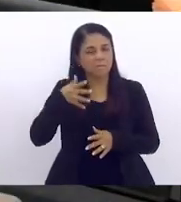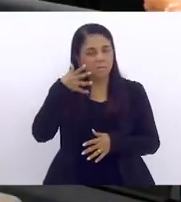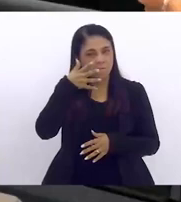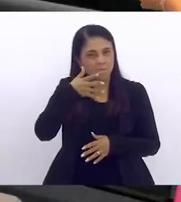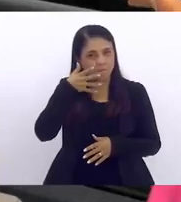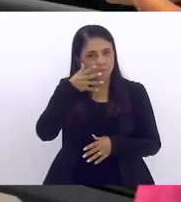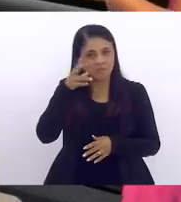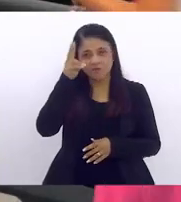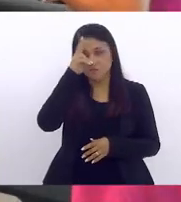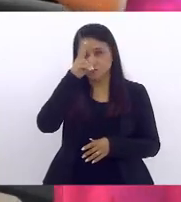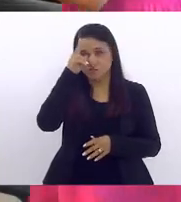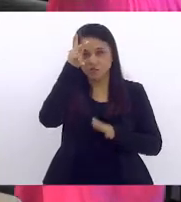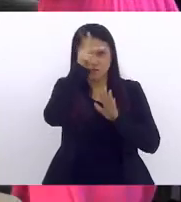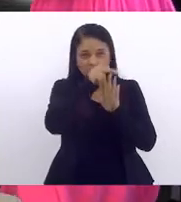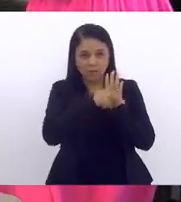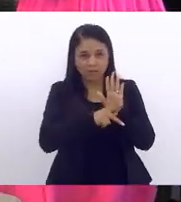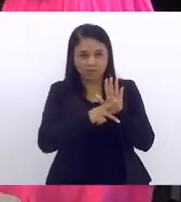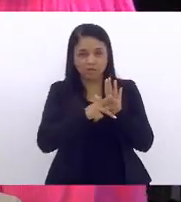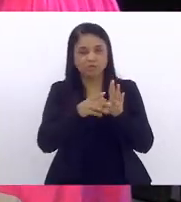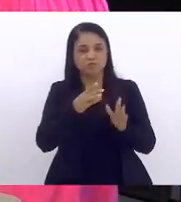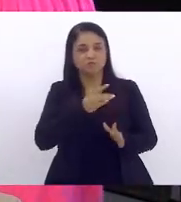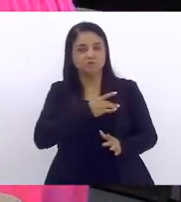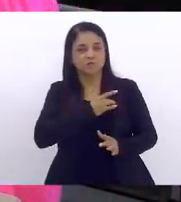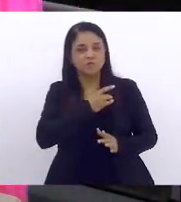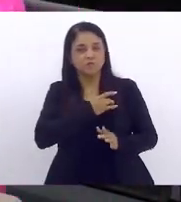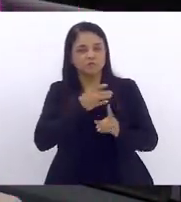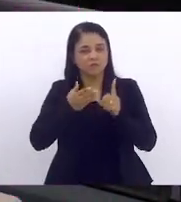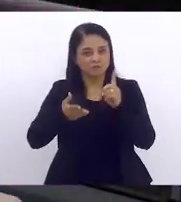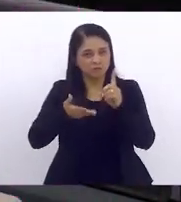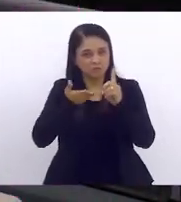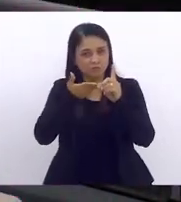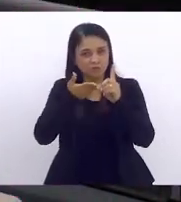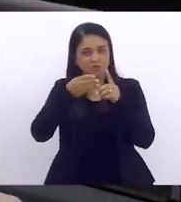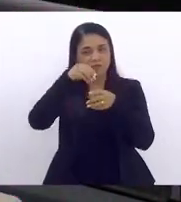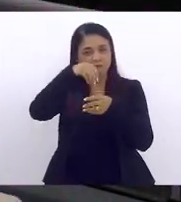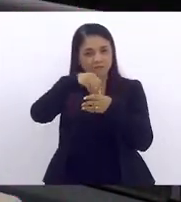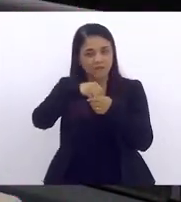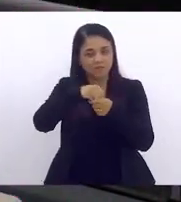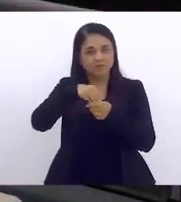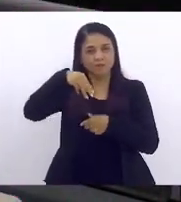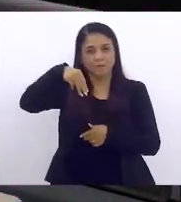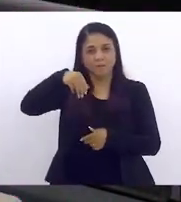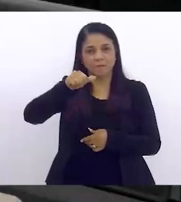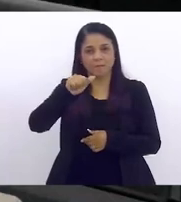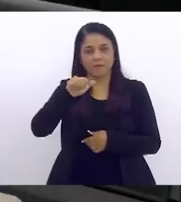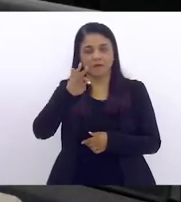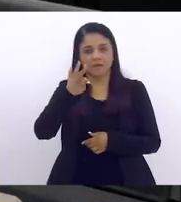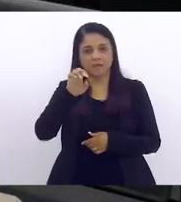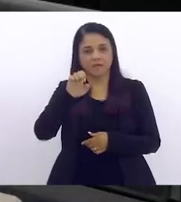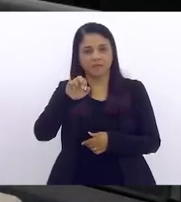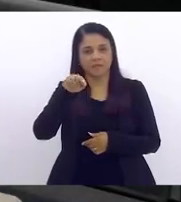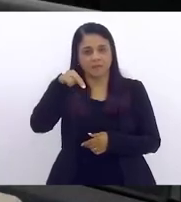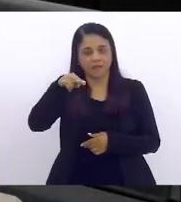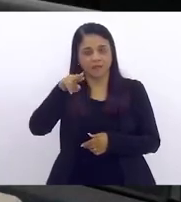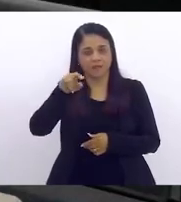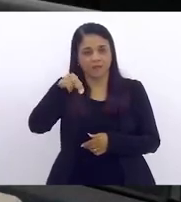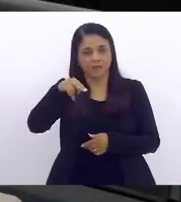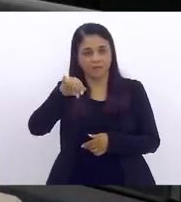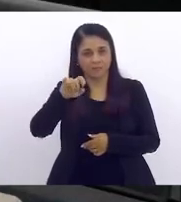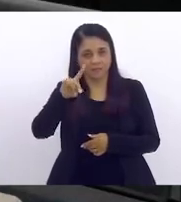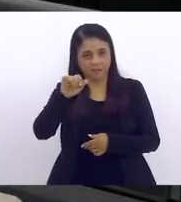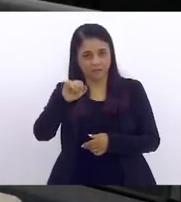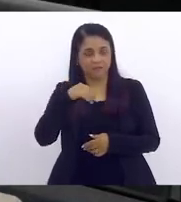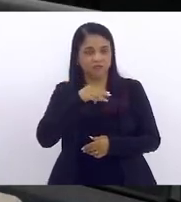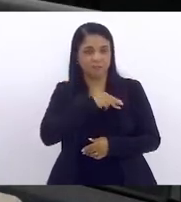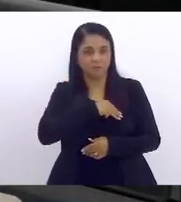história do projeto de voluntariados de doulas na maternidade Herculano Pinheiro, no bairro de Madureira. Projeto